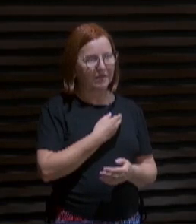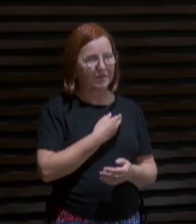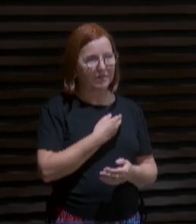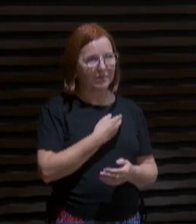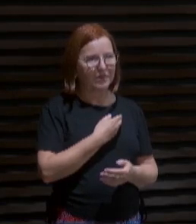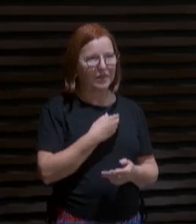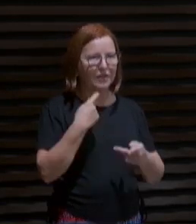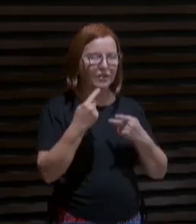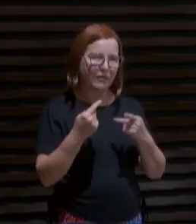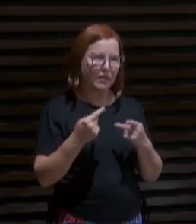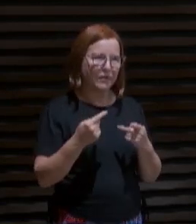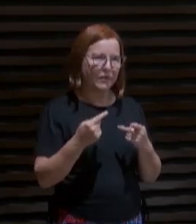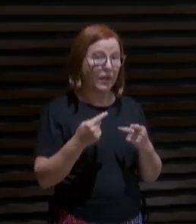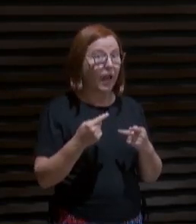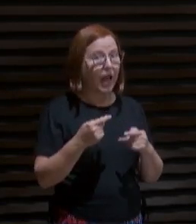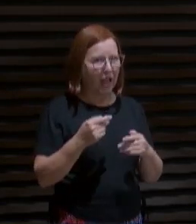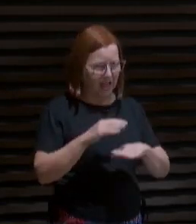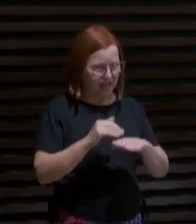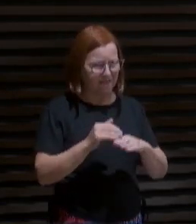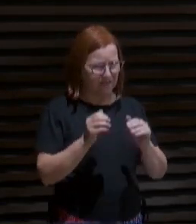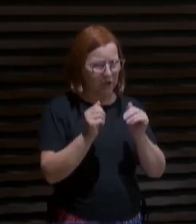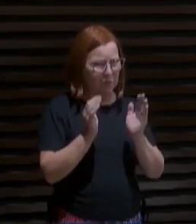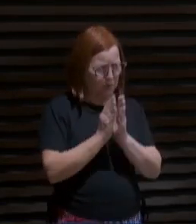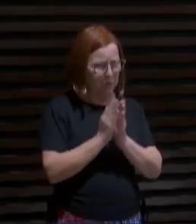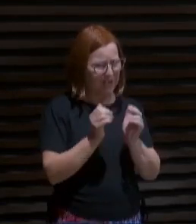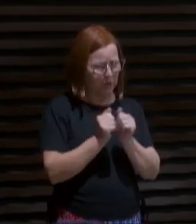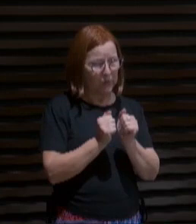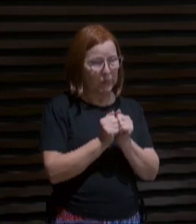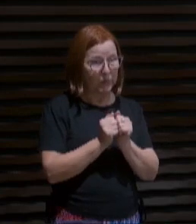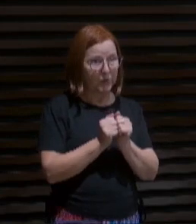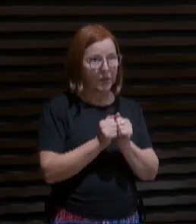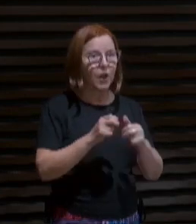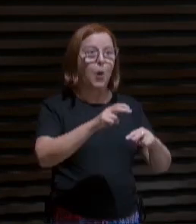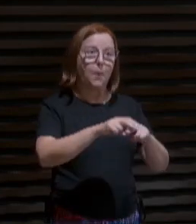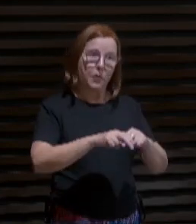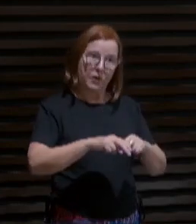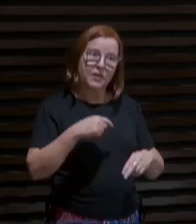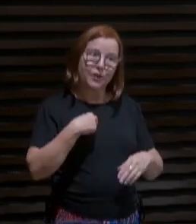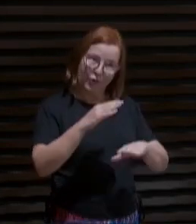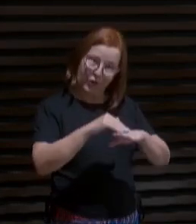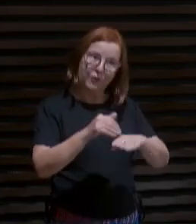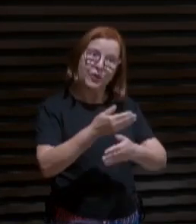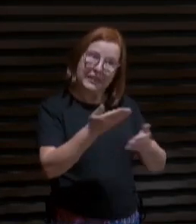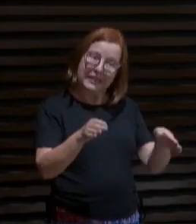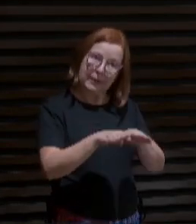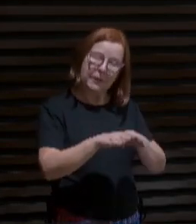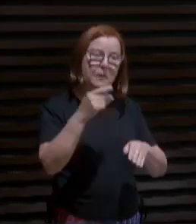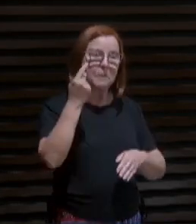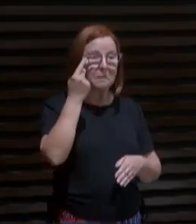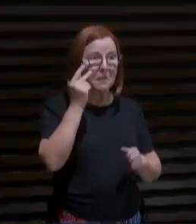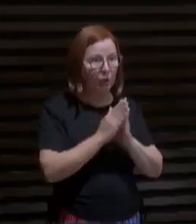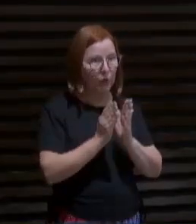companheiros, e disse: vamos fazer uma reunião de oração. Por isso que eu quero convidar vocês para a reunião de oração quarta-feira. Vamos ter uma reunião de oração e vamos ver o que é que